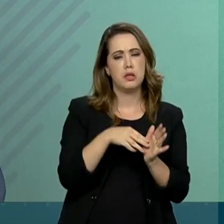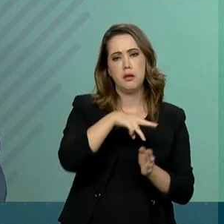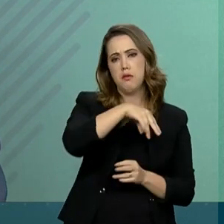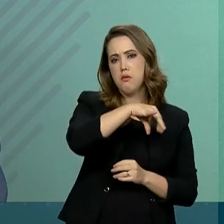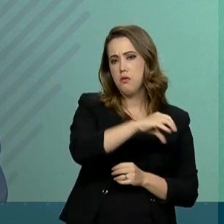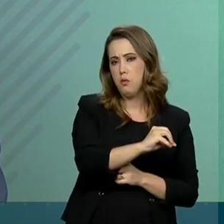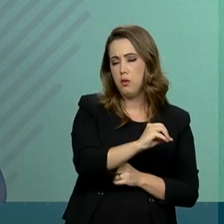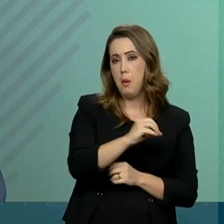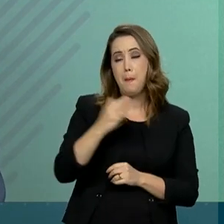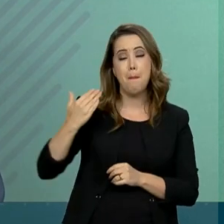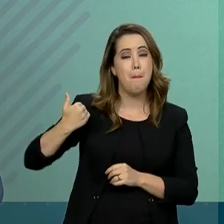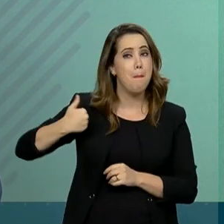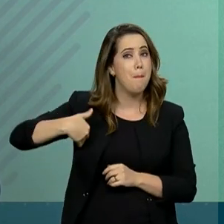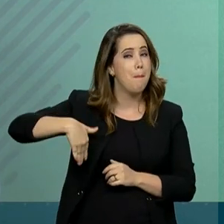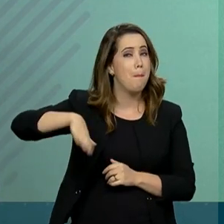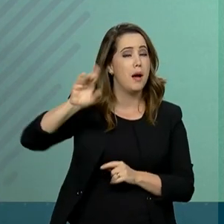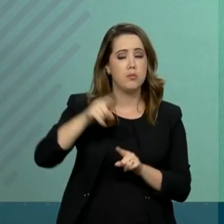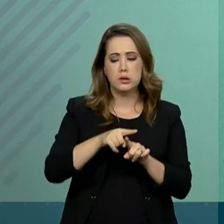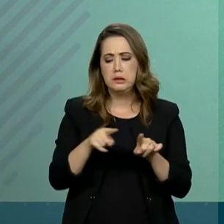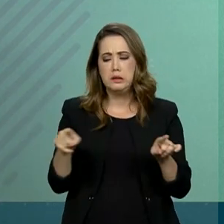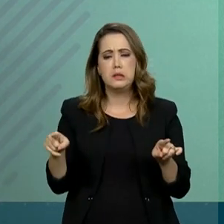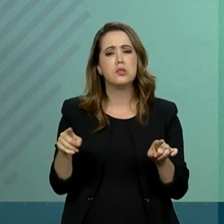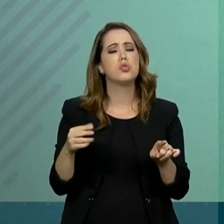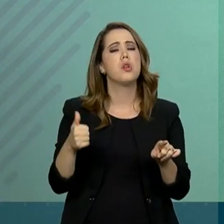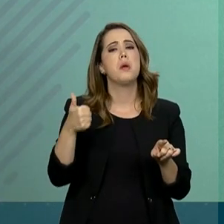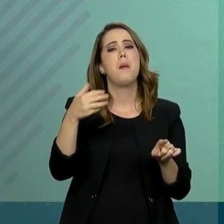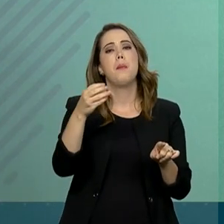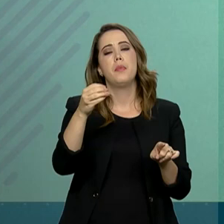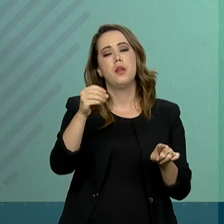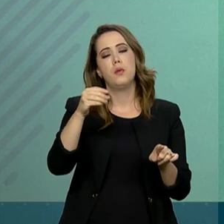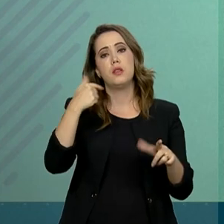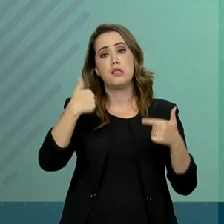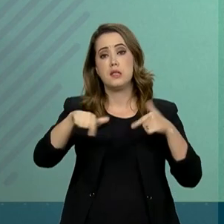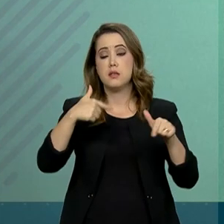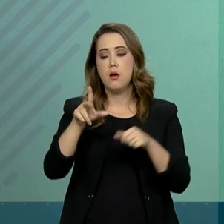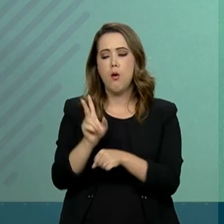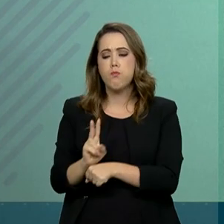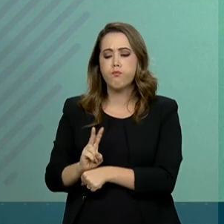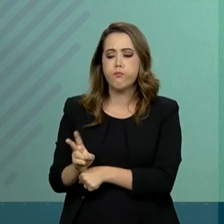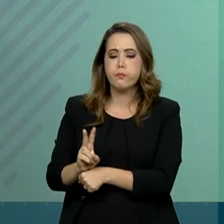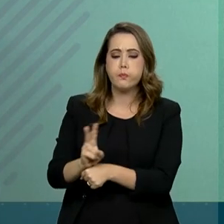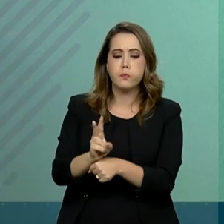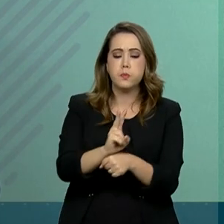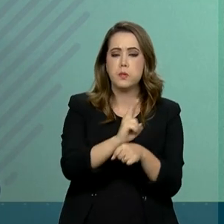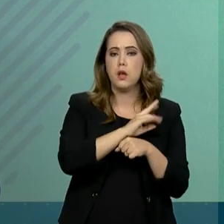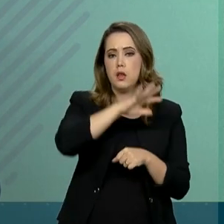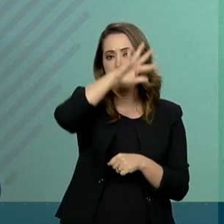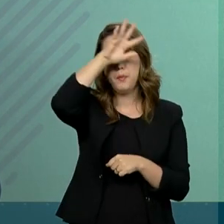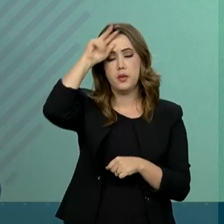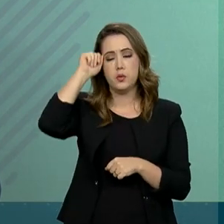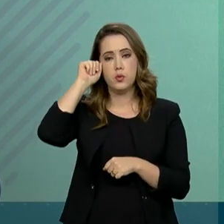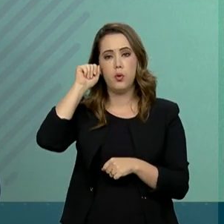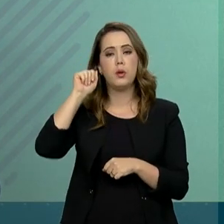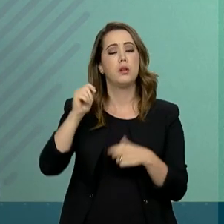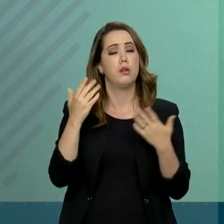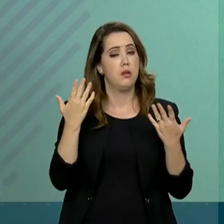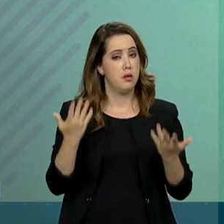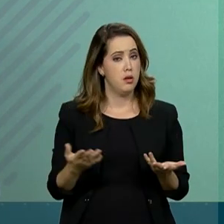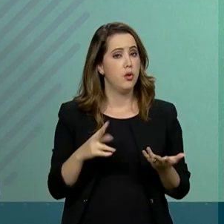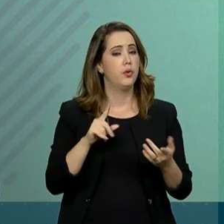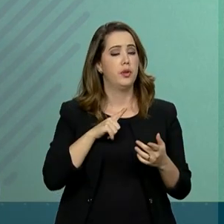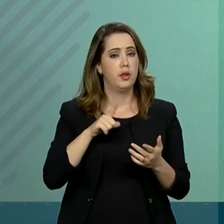totalizaram mais de mil e trezentas ações fiscalizatórias na amazônia legal o que inclui